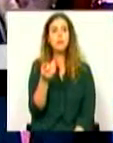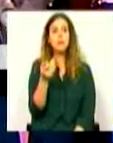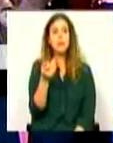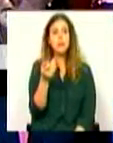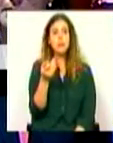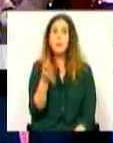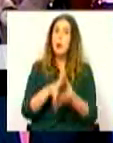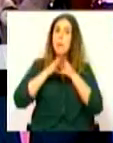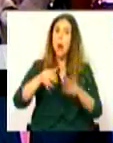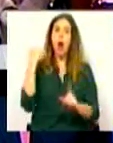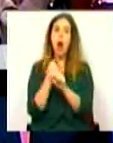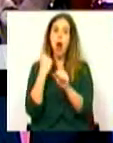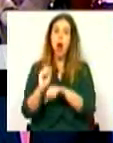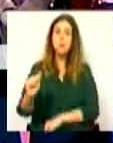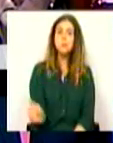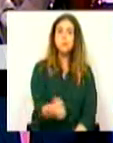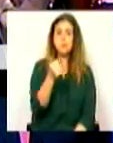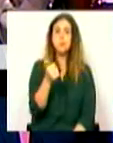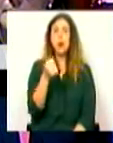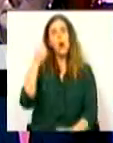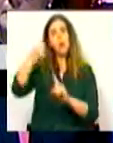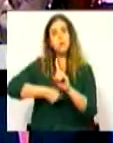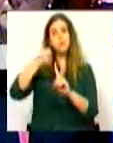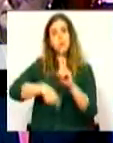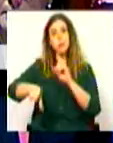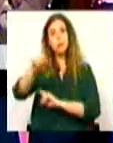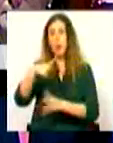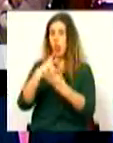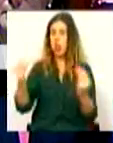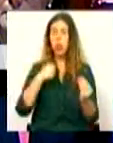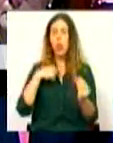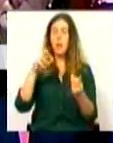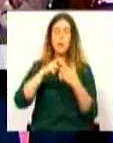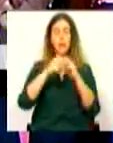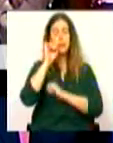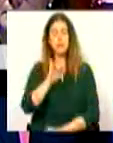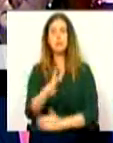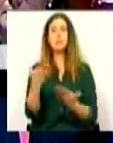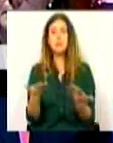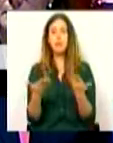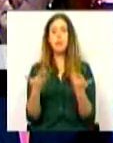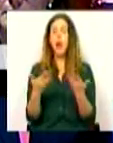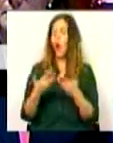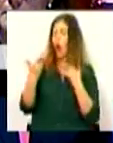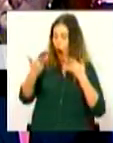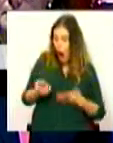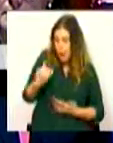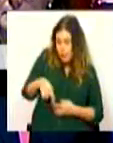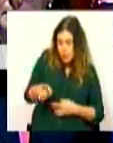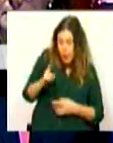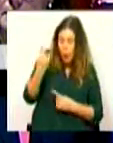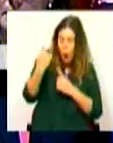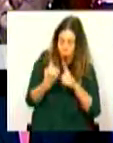uma maior eficácia no combate e na eliminação desta chaga. Algo que temos hoje,